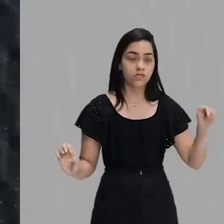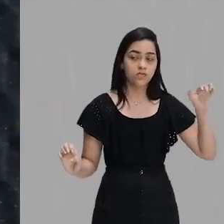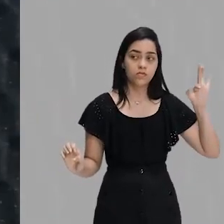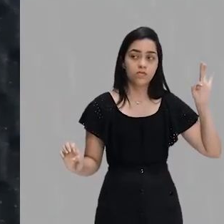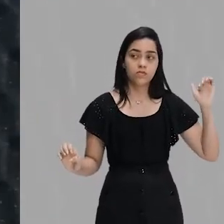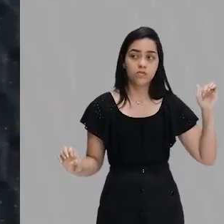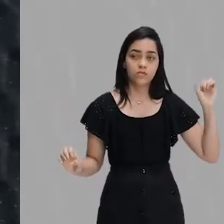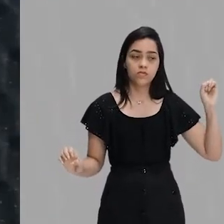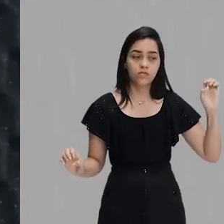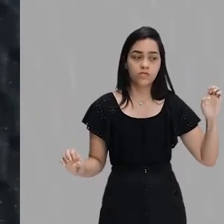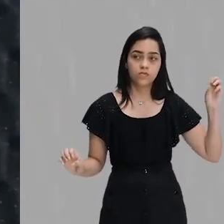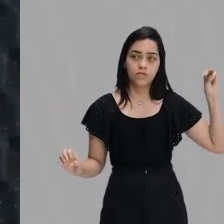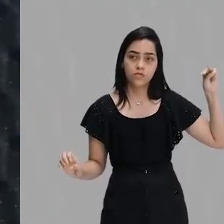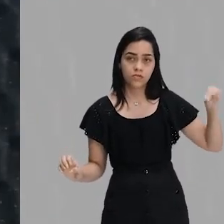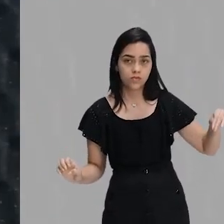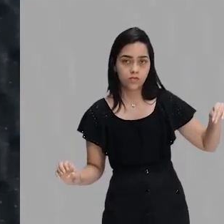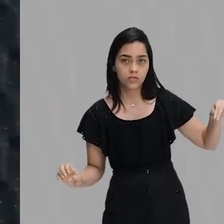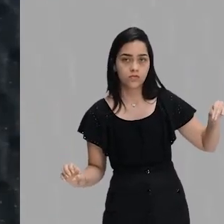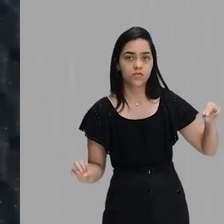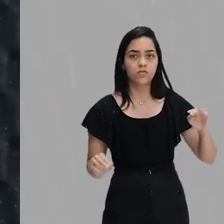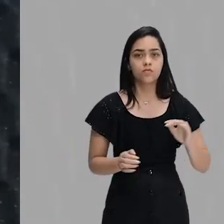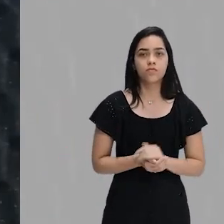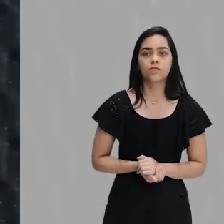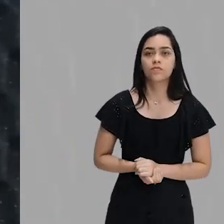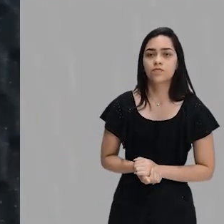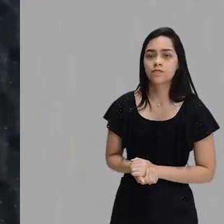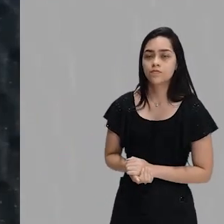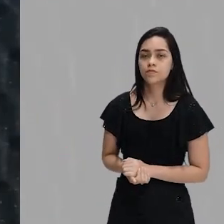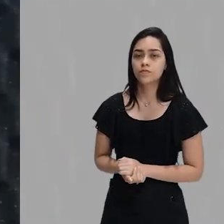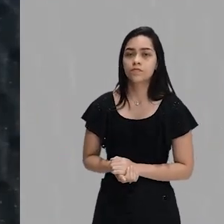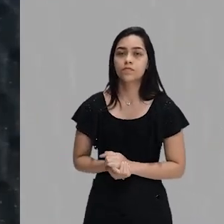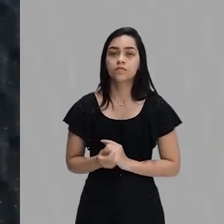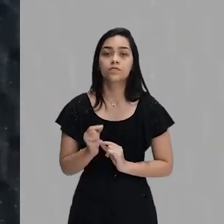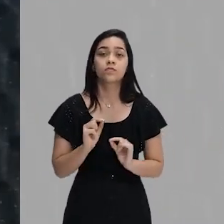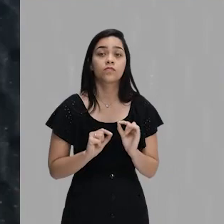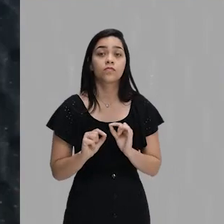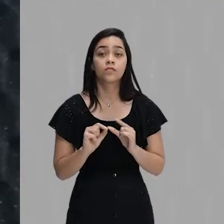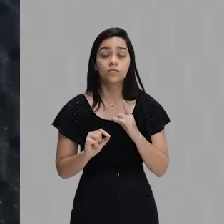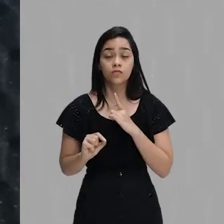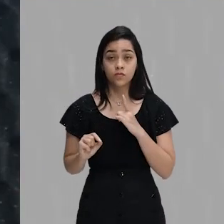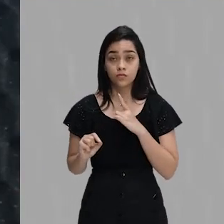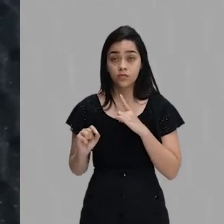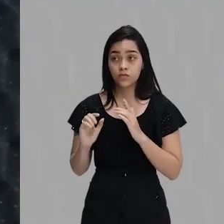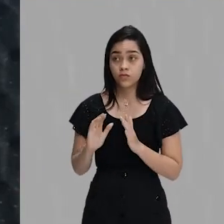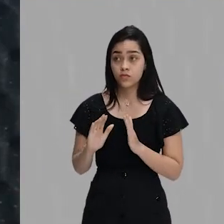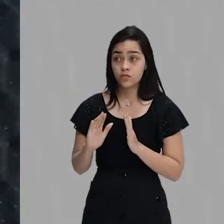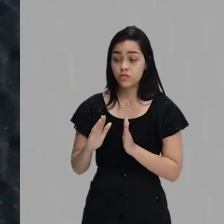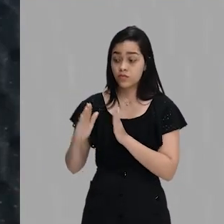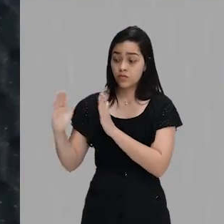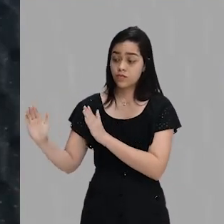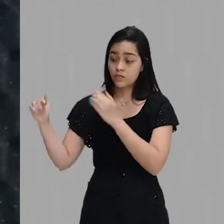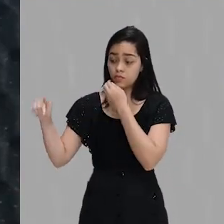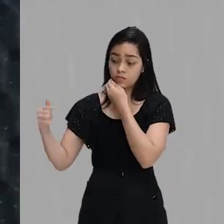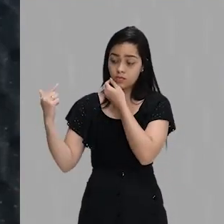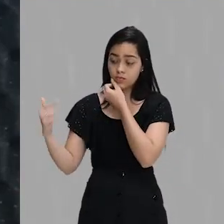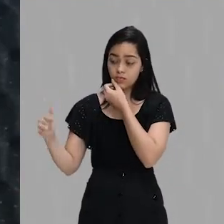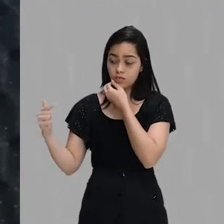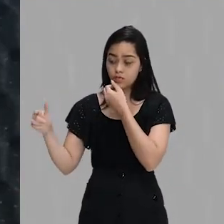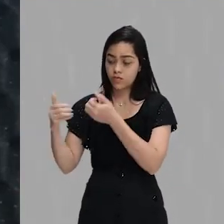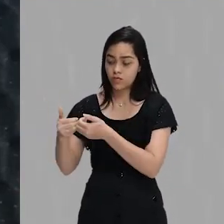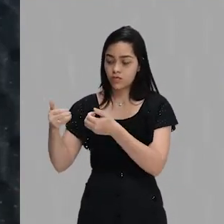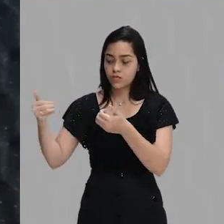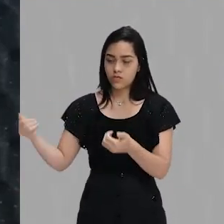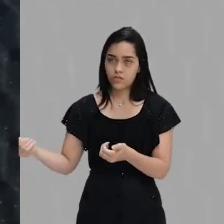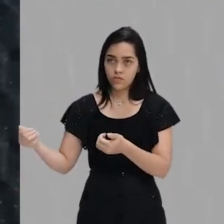se dividindo é chamado de fase M. No caso do período da intérfase, que é quando ela não se